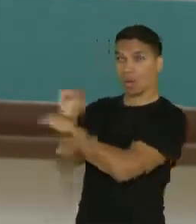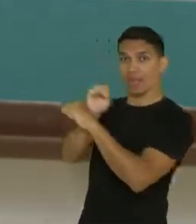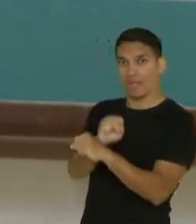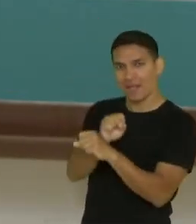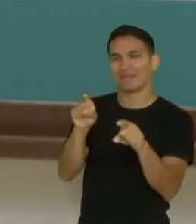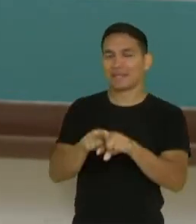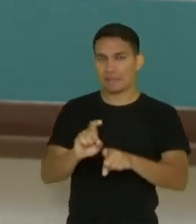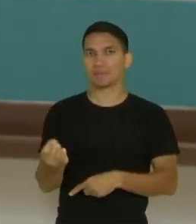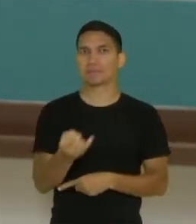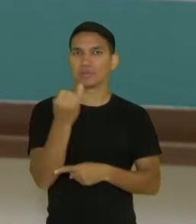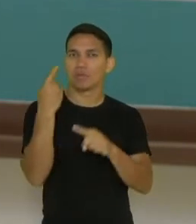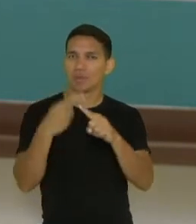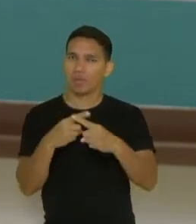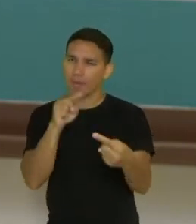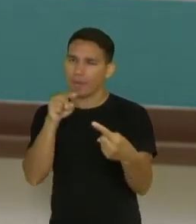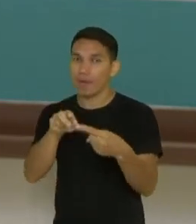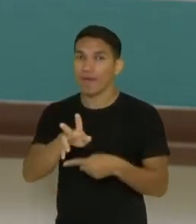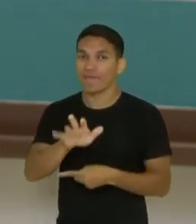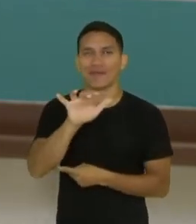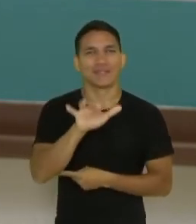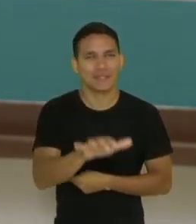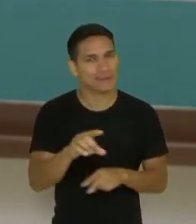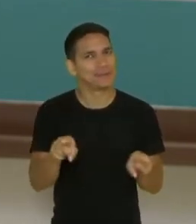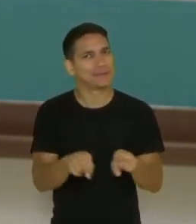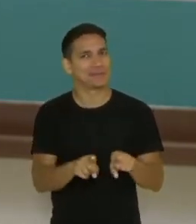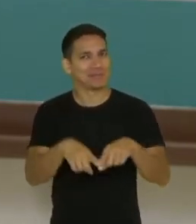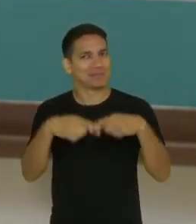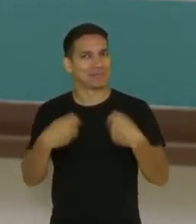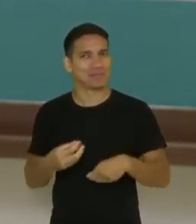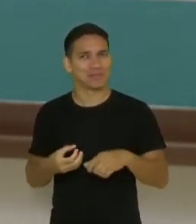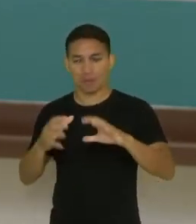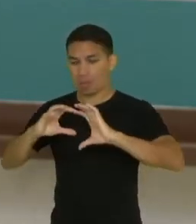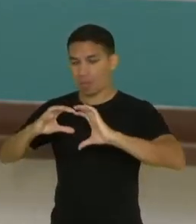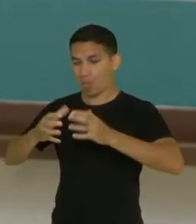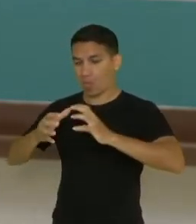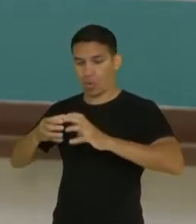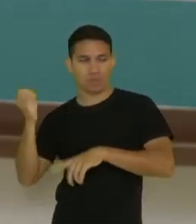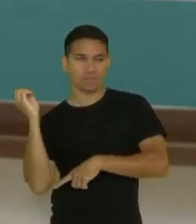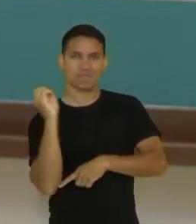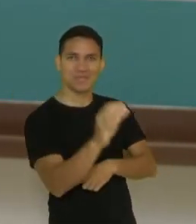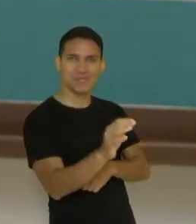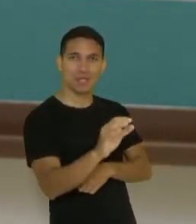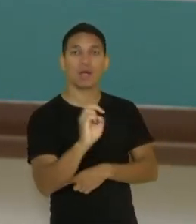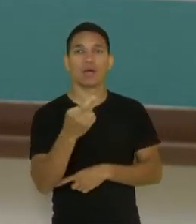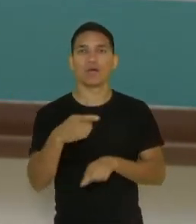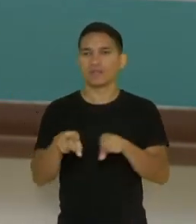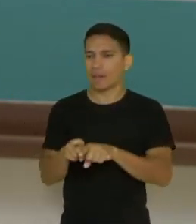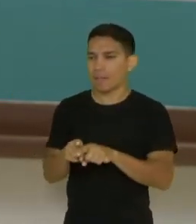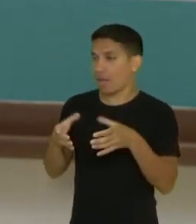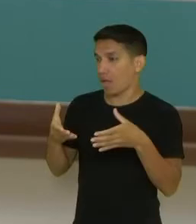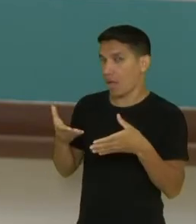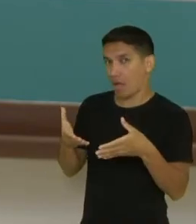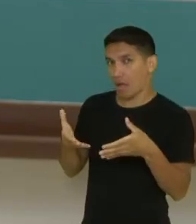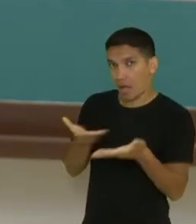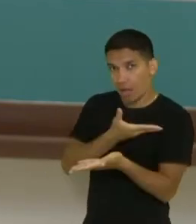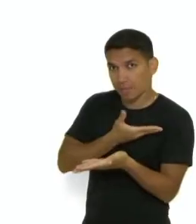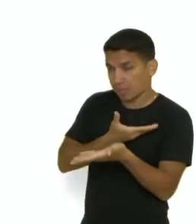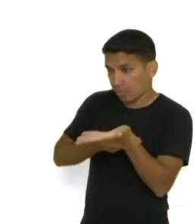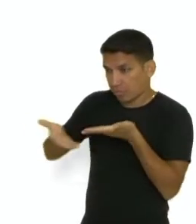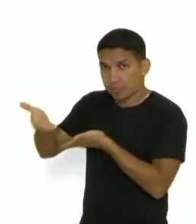importante então porque eu vou ter e subjetivo Eu vou ter esse algo que é onde eu vou levar essa bola companheiros ou parceiro e